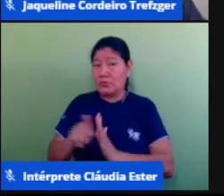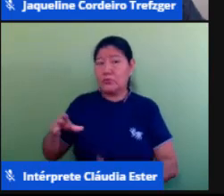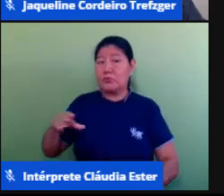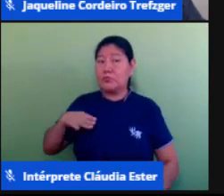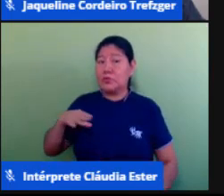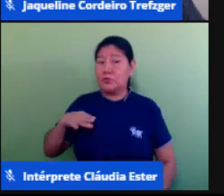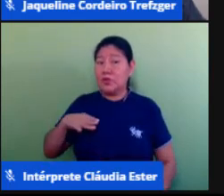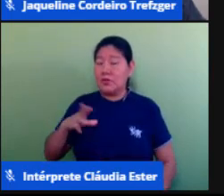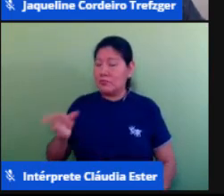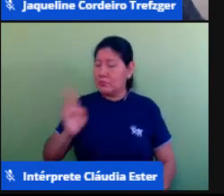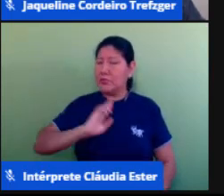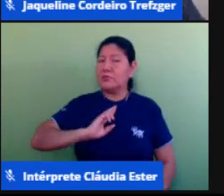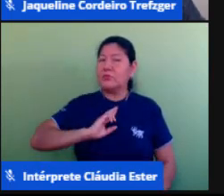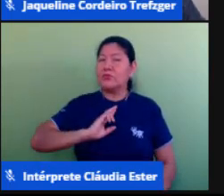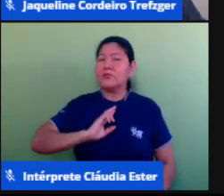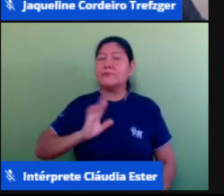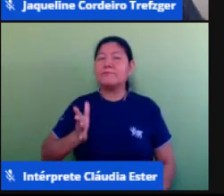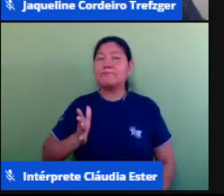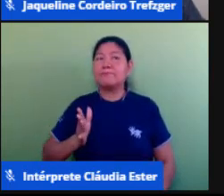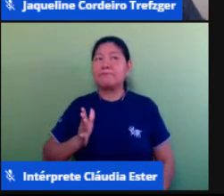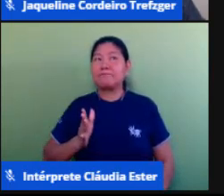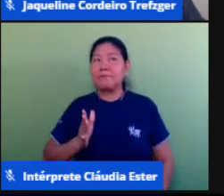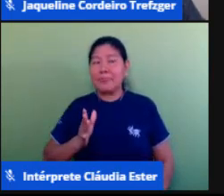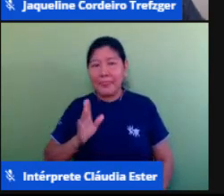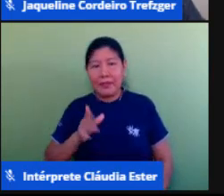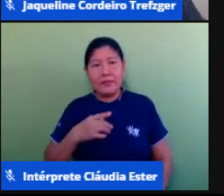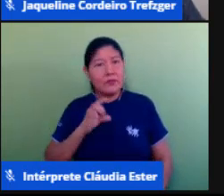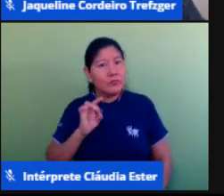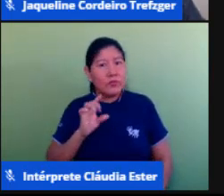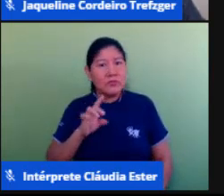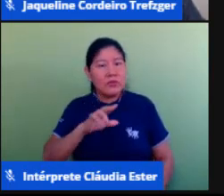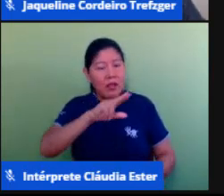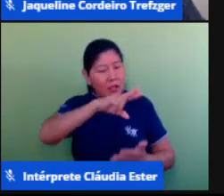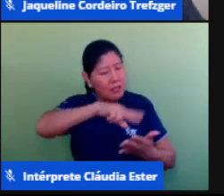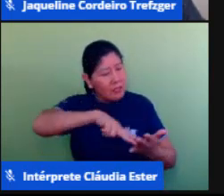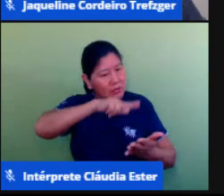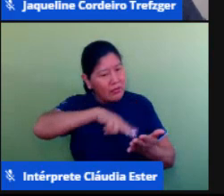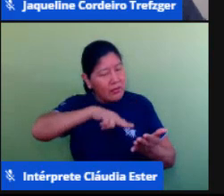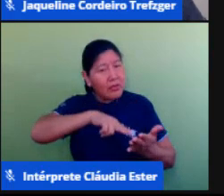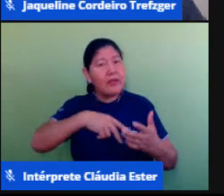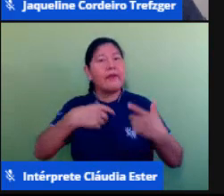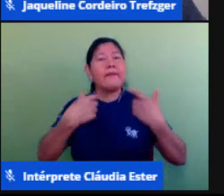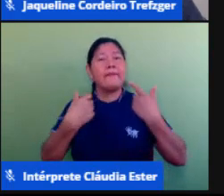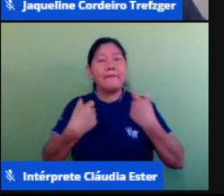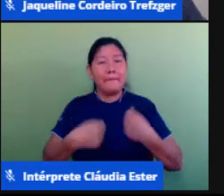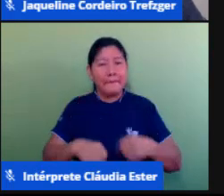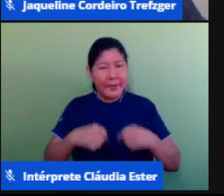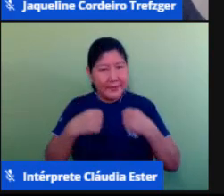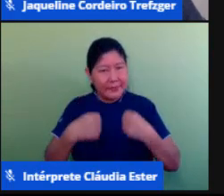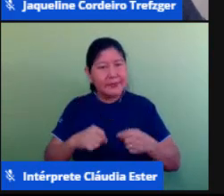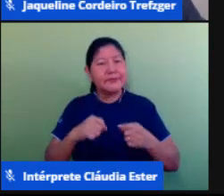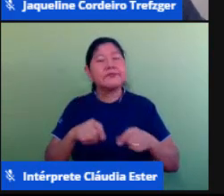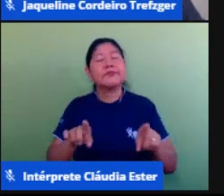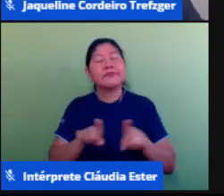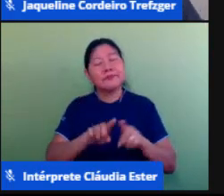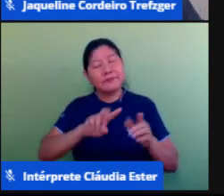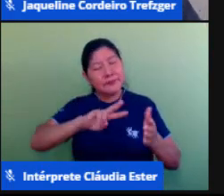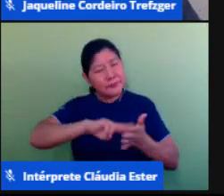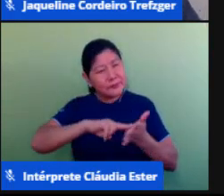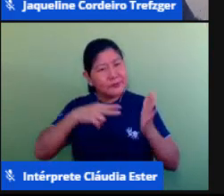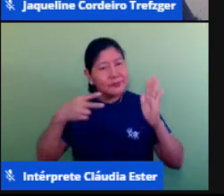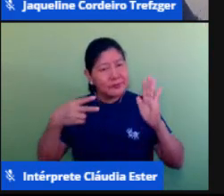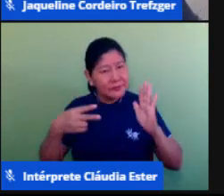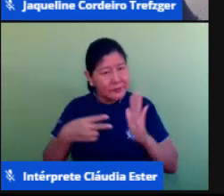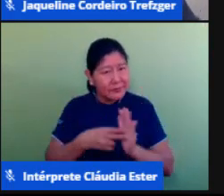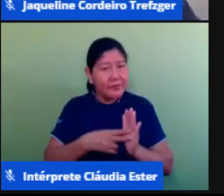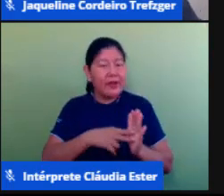feedback deles também, né? Porque não adianta só saber ler, tem que saber ler e aprender, entender o